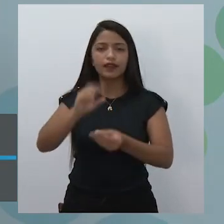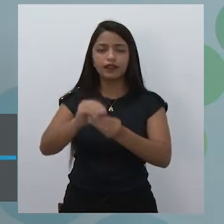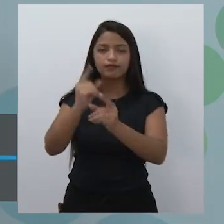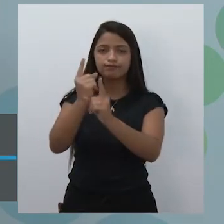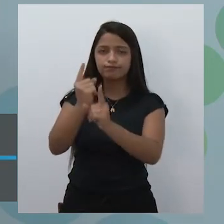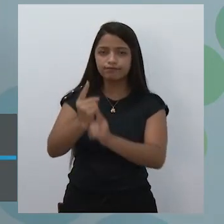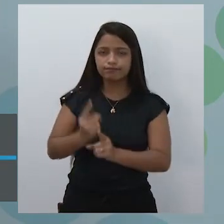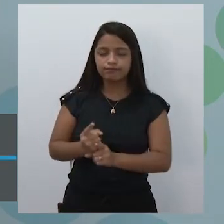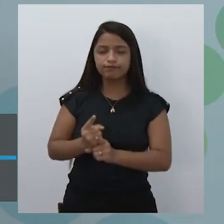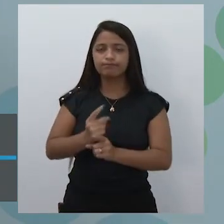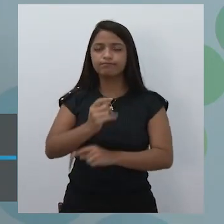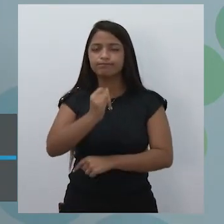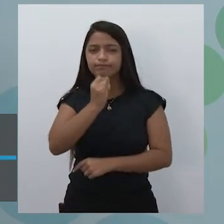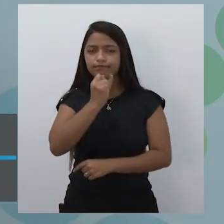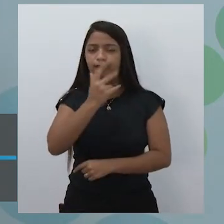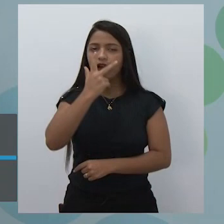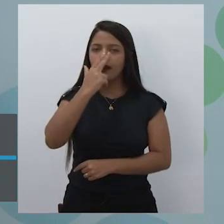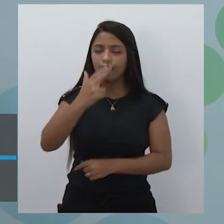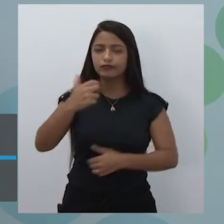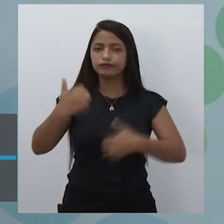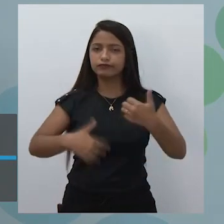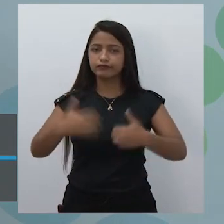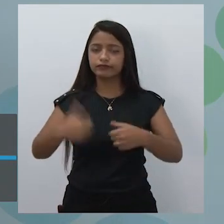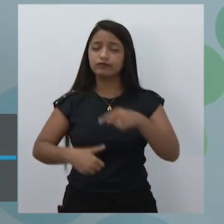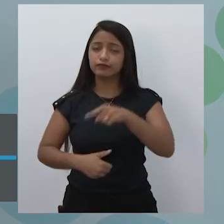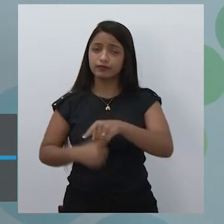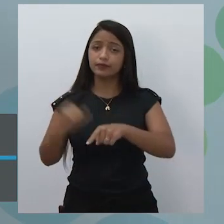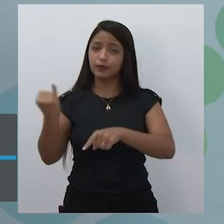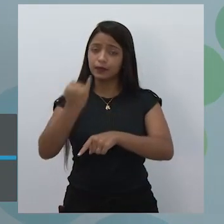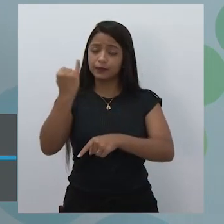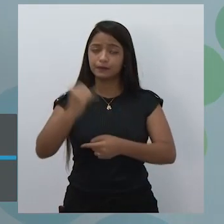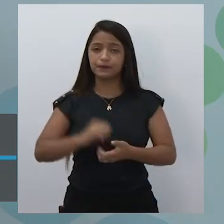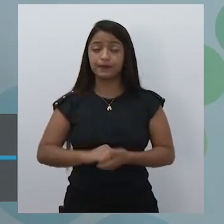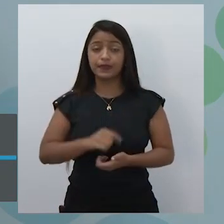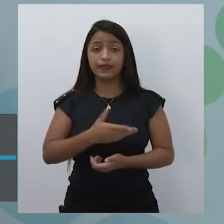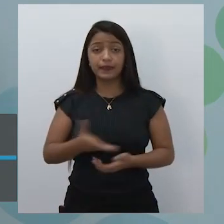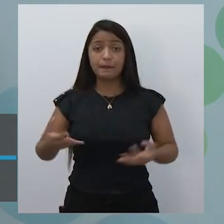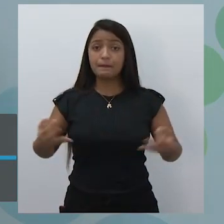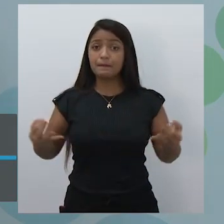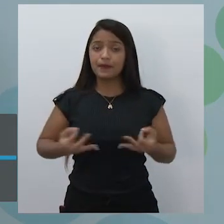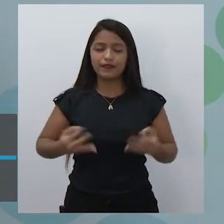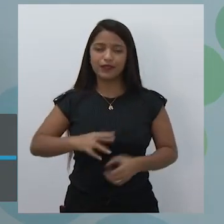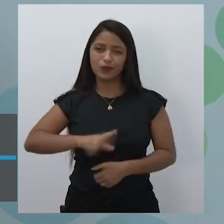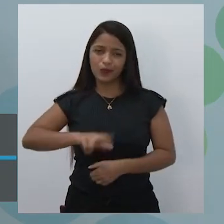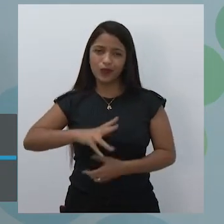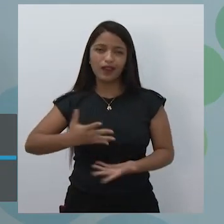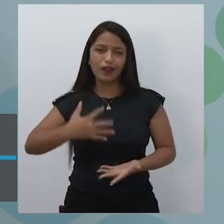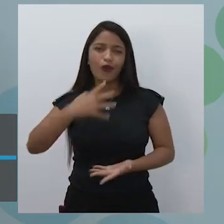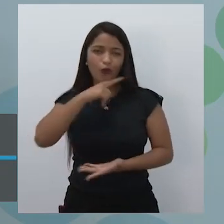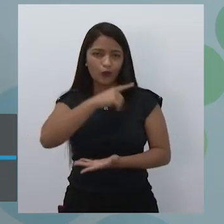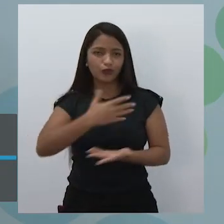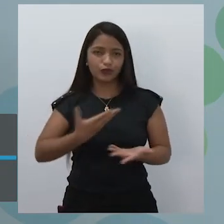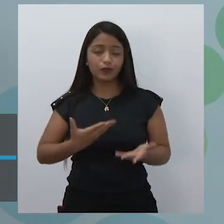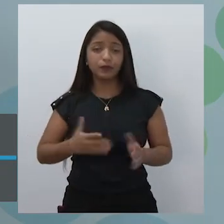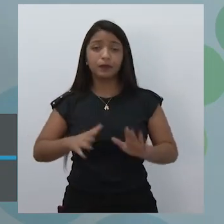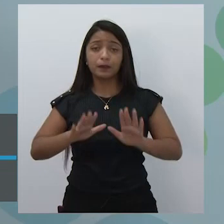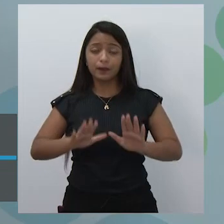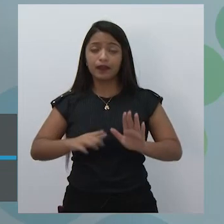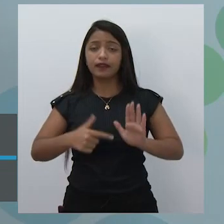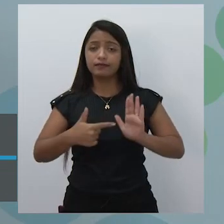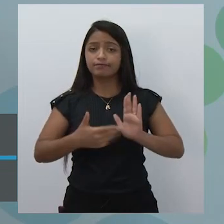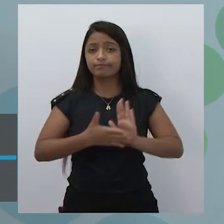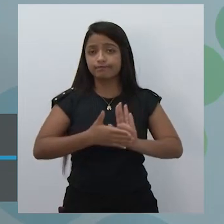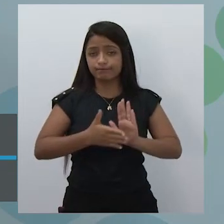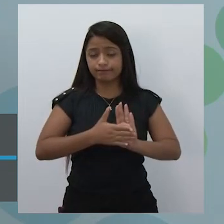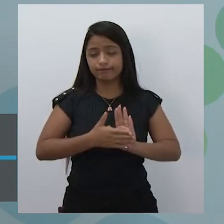e hipóteses. Não é o cenário ideal, é óbvio, mas é um dos elementos proporcionados por